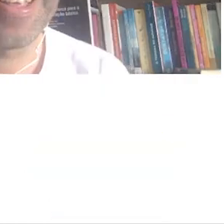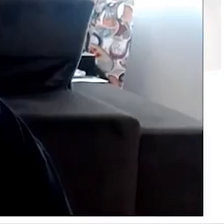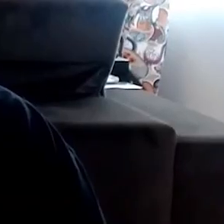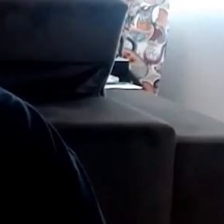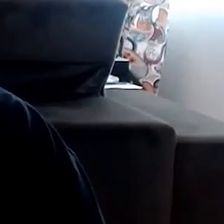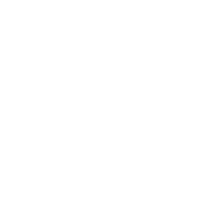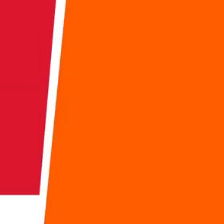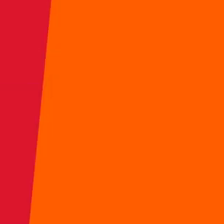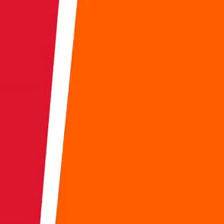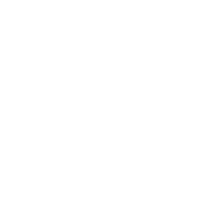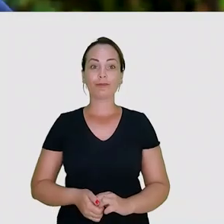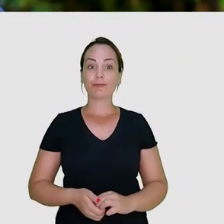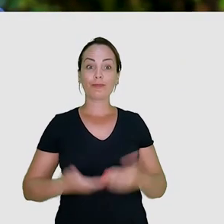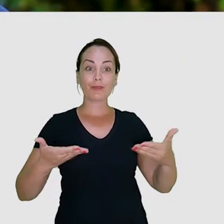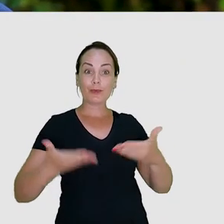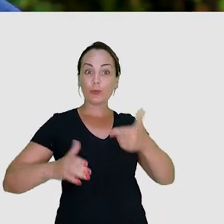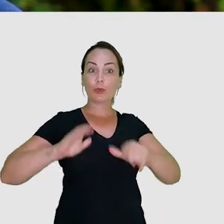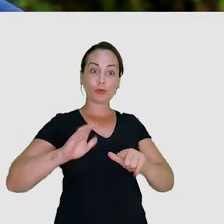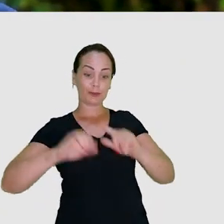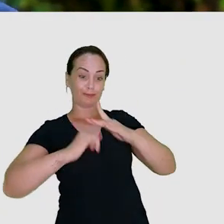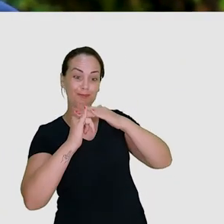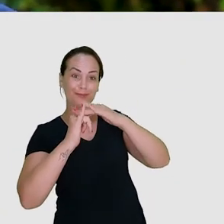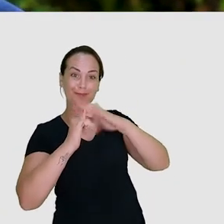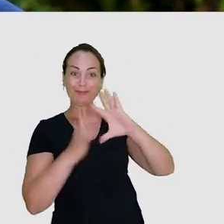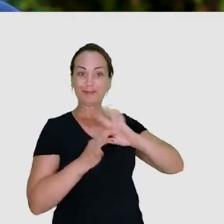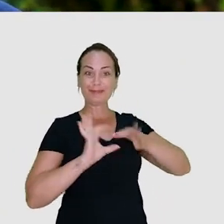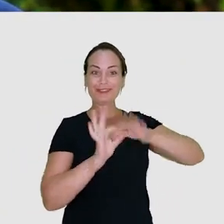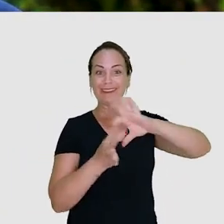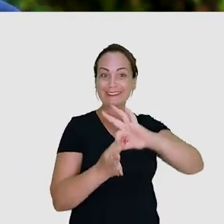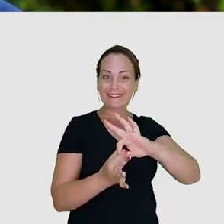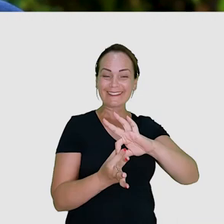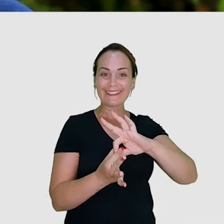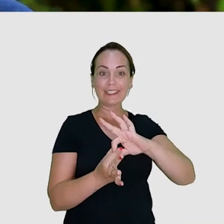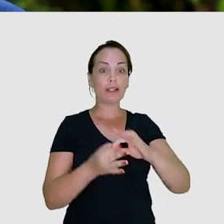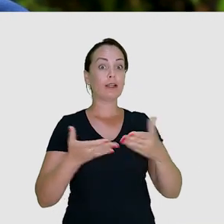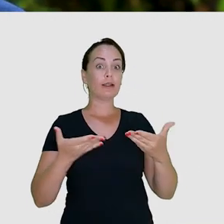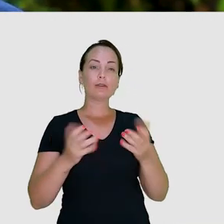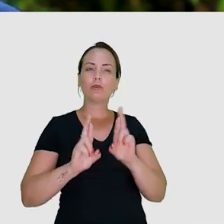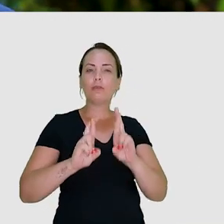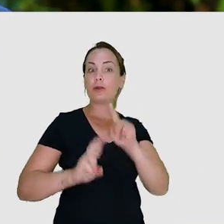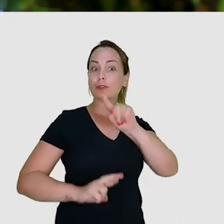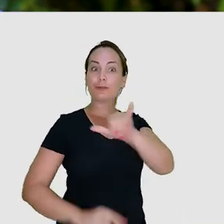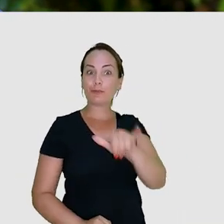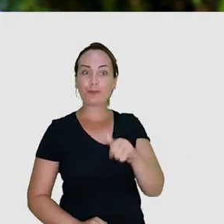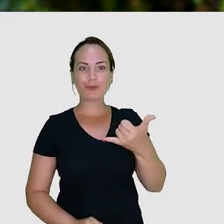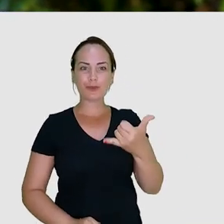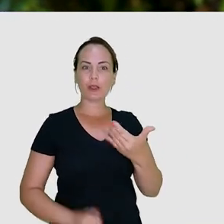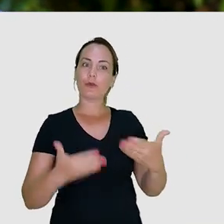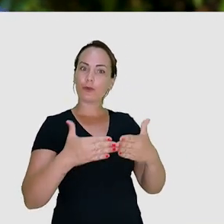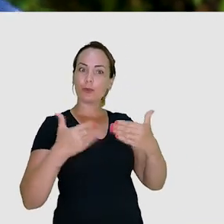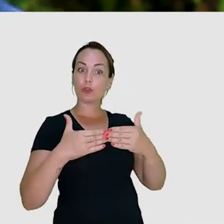Vamos brincar! E essa foi mais uma edição do programa Ciência e Cultura. Vamos brincar! Eu espero que vocês